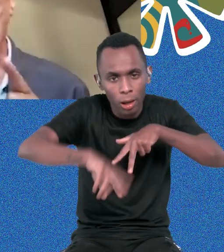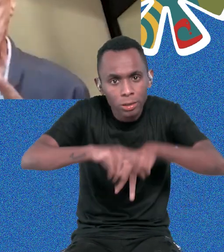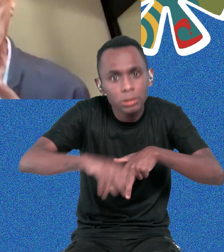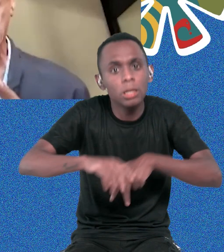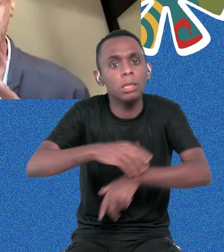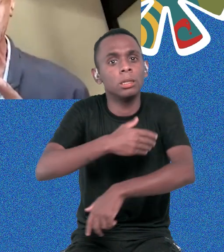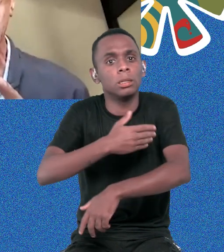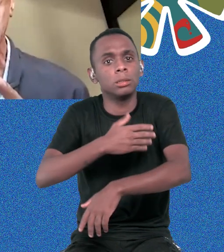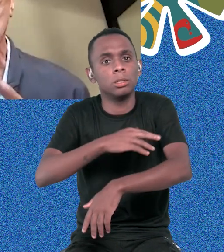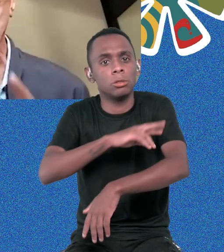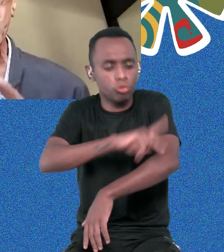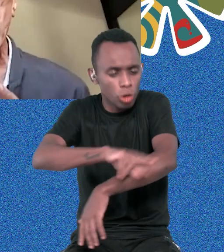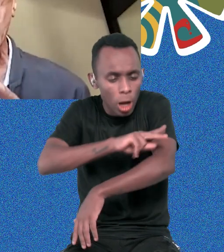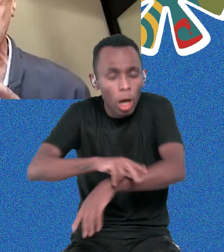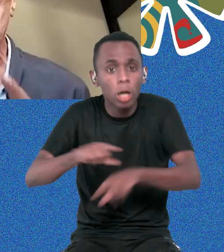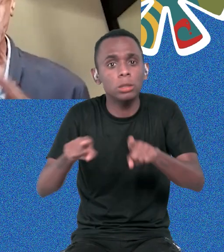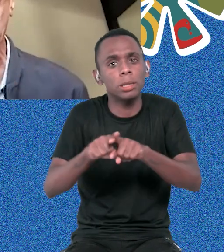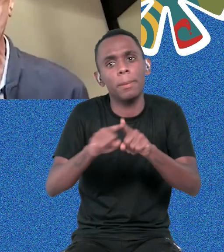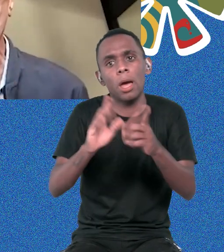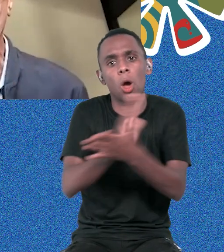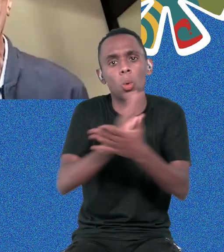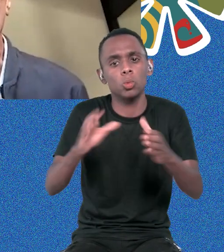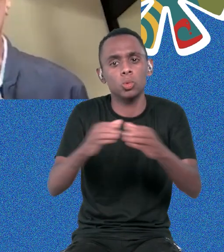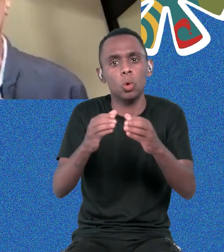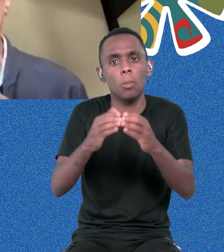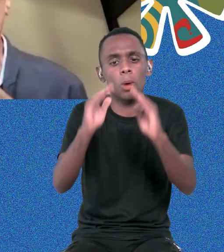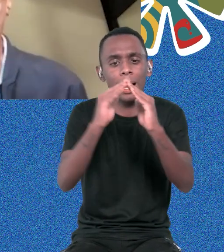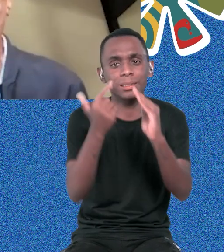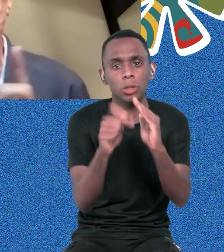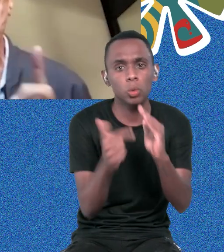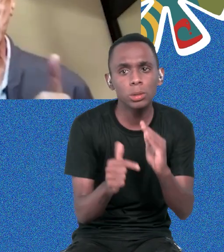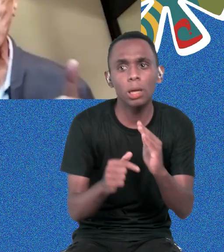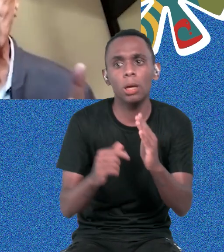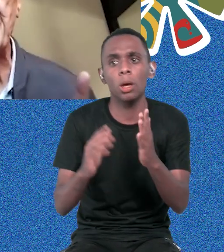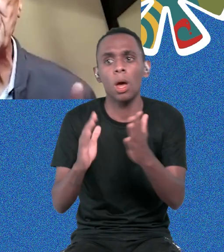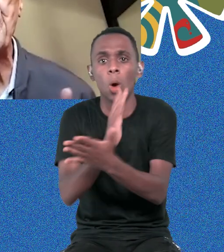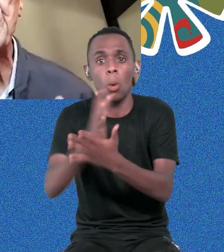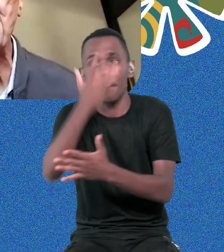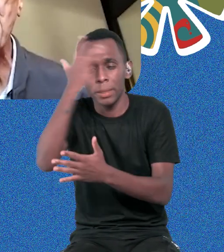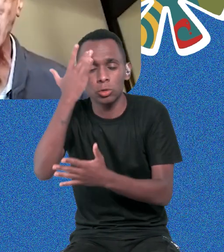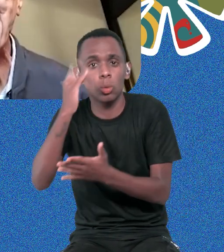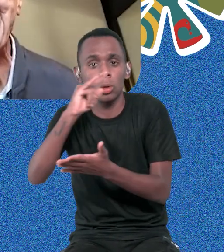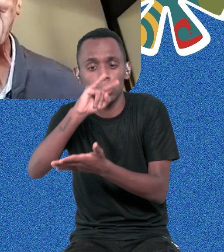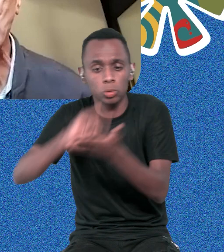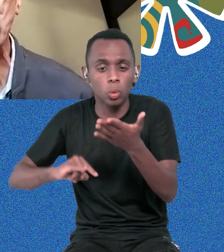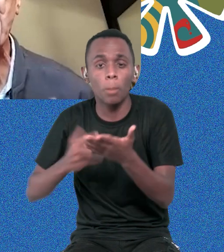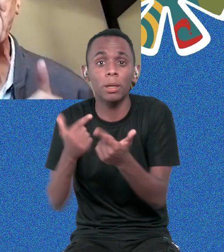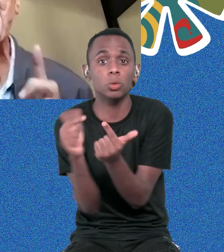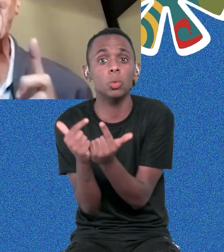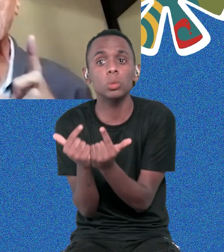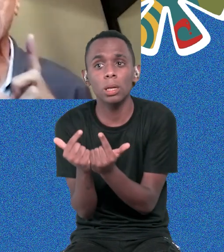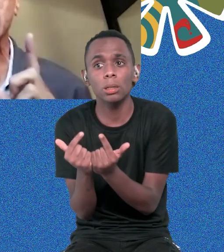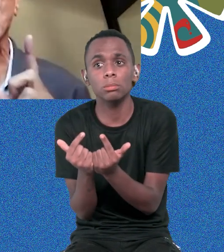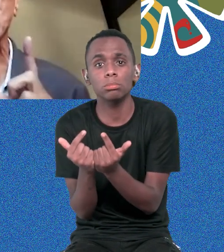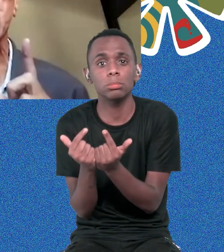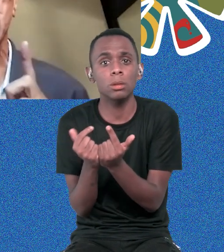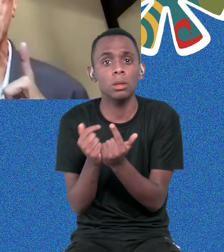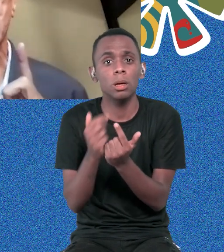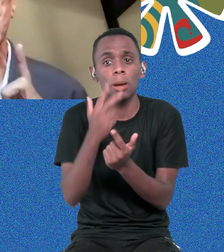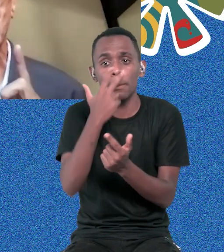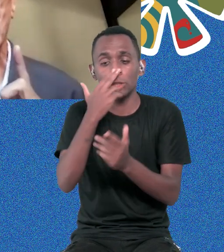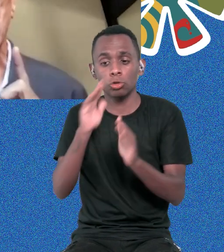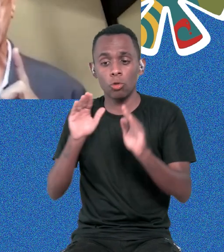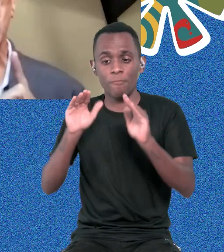raciais, populares, os sem terra, os sem teto, os sem lenço e sem documento, pensamos apenas como